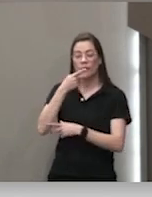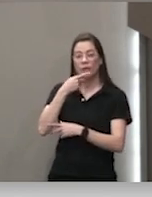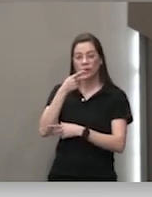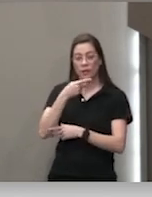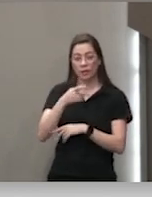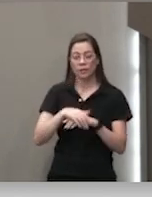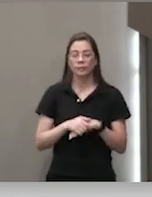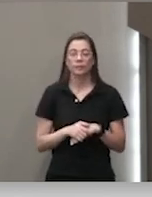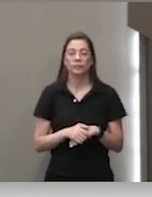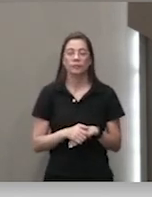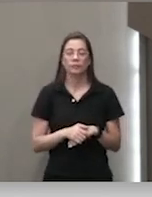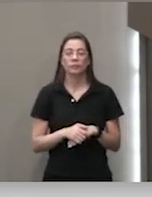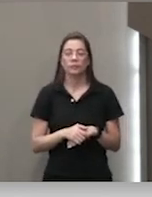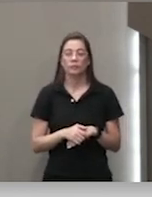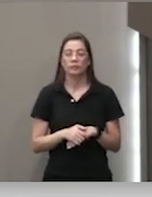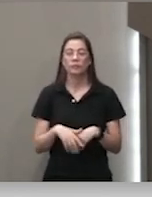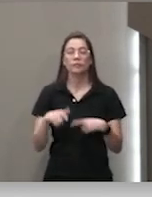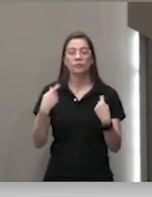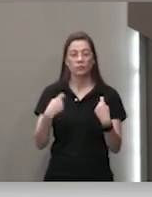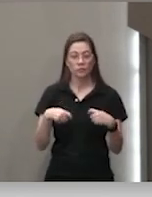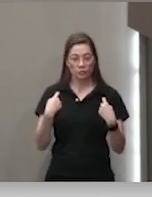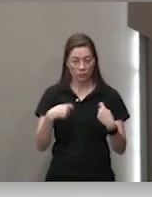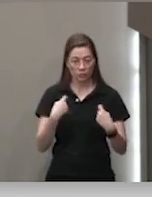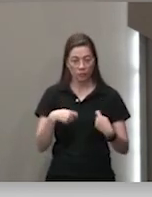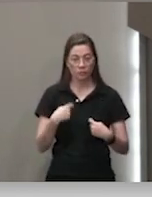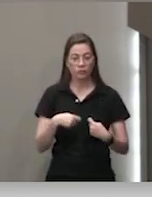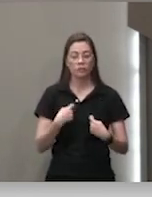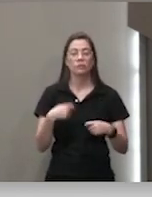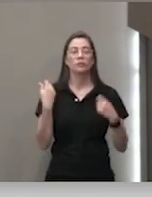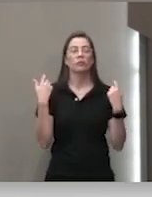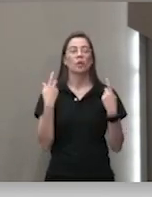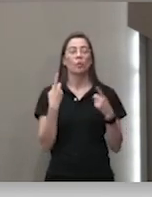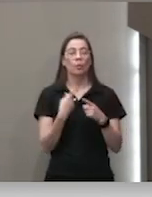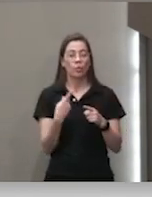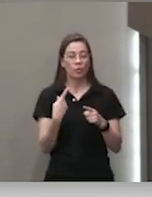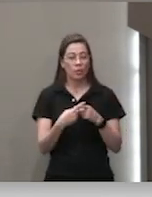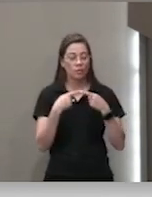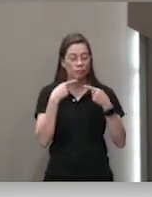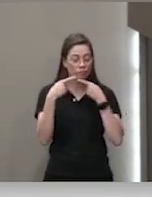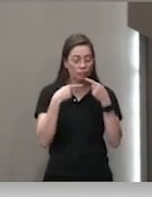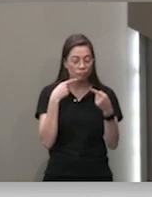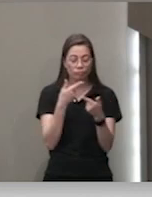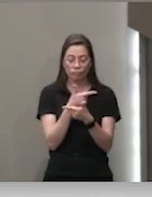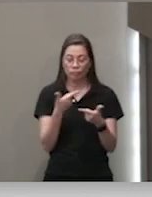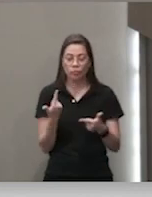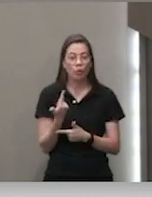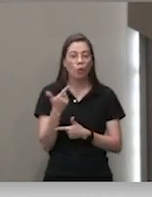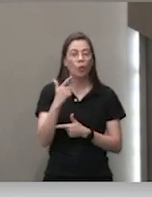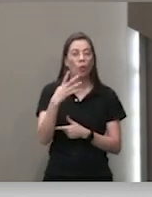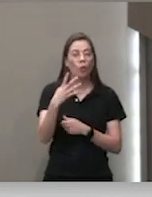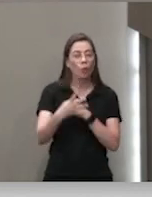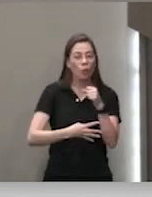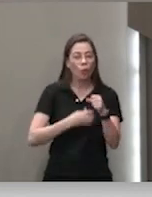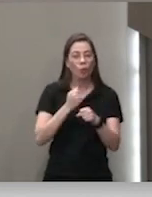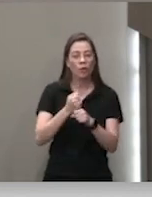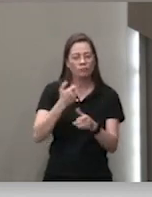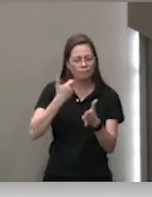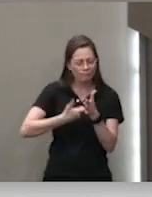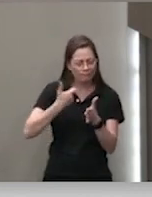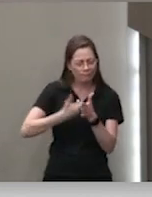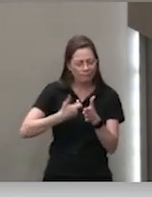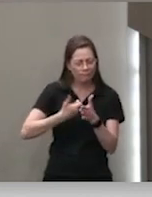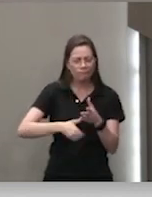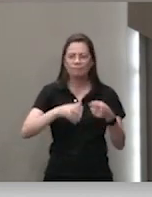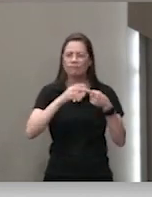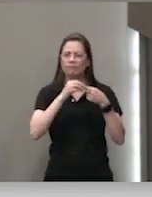grande expediente, precisamos estar atentos, porque, sem dúvida nenhuma, vai ser outros 4 anos de muitas lutas, principalmente